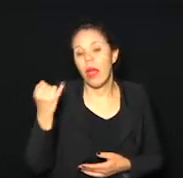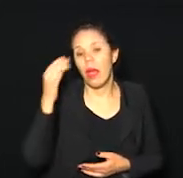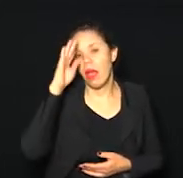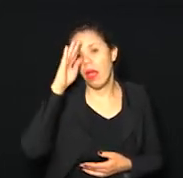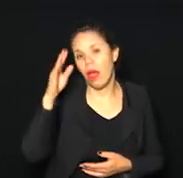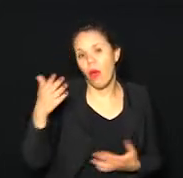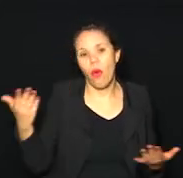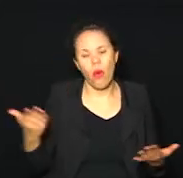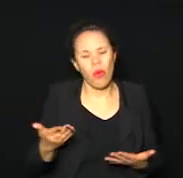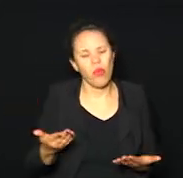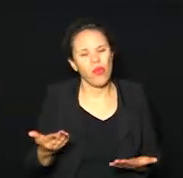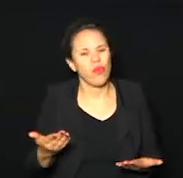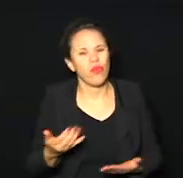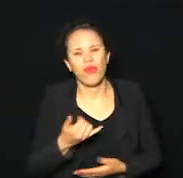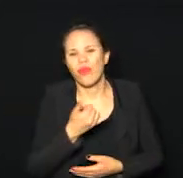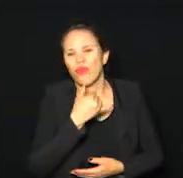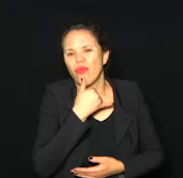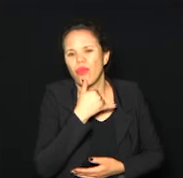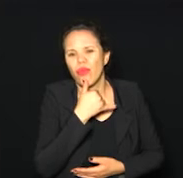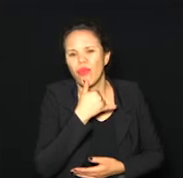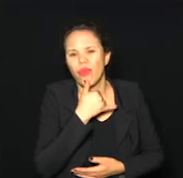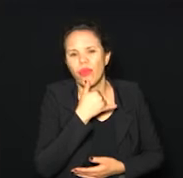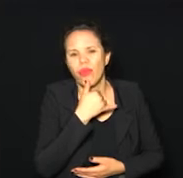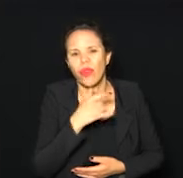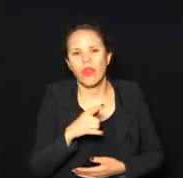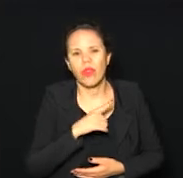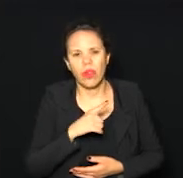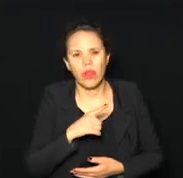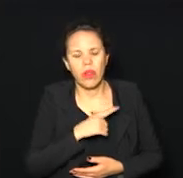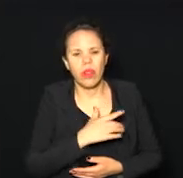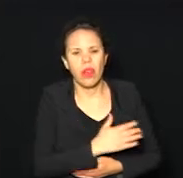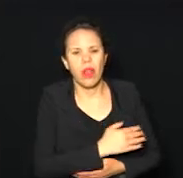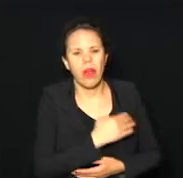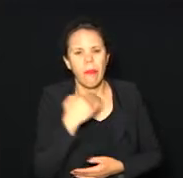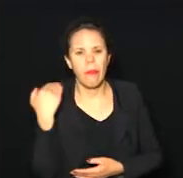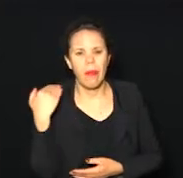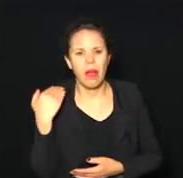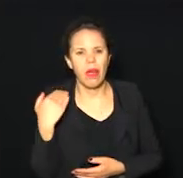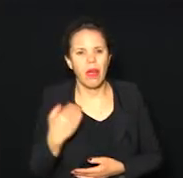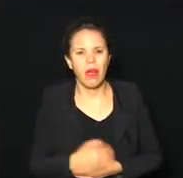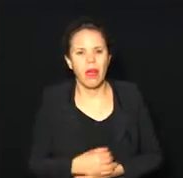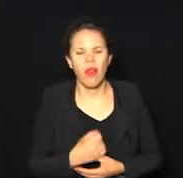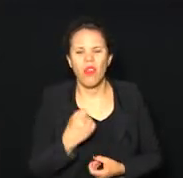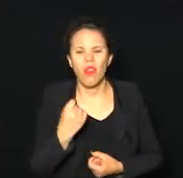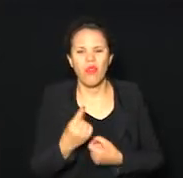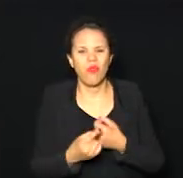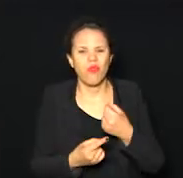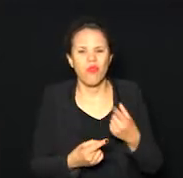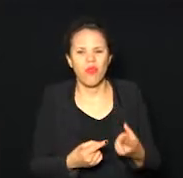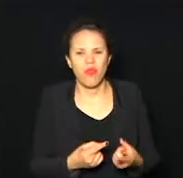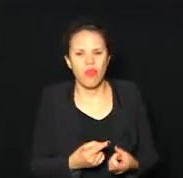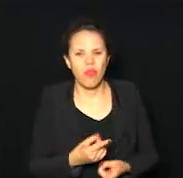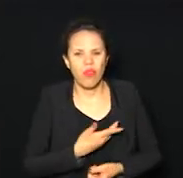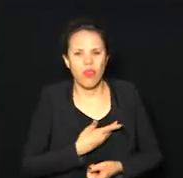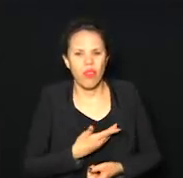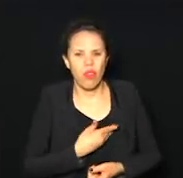hoje, lamentavelmente, nós tivemos a morte de uma de nossas colegas de trabalho.